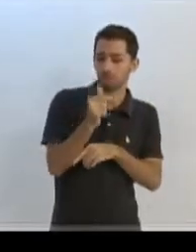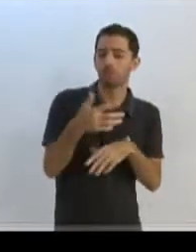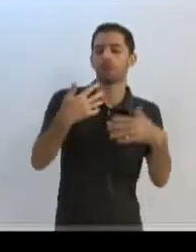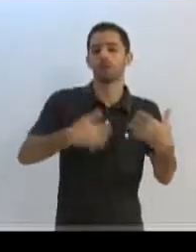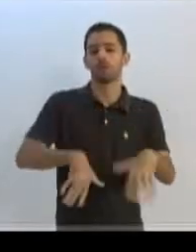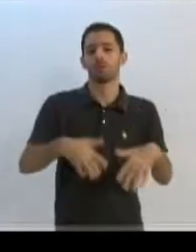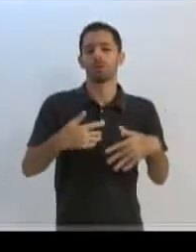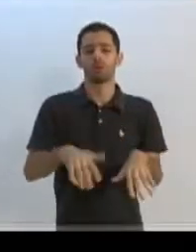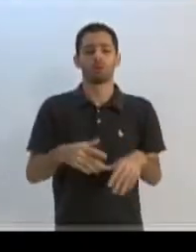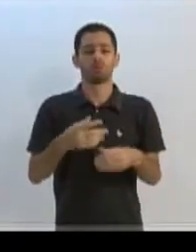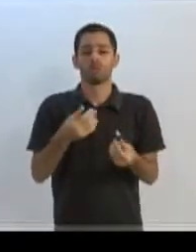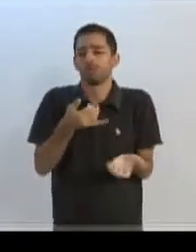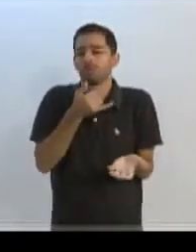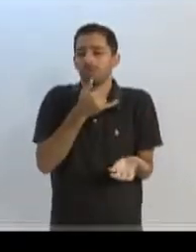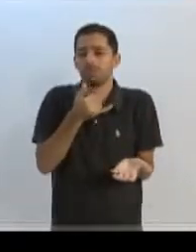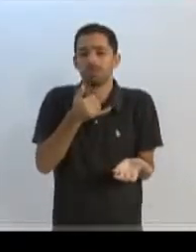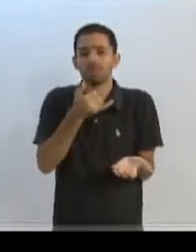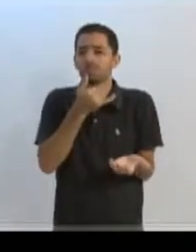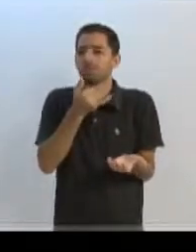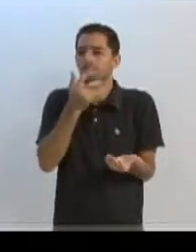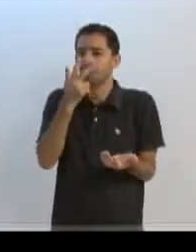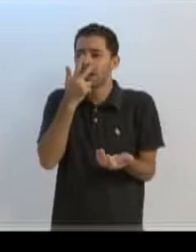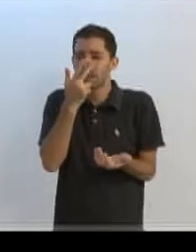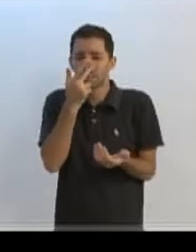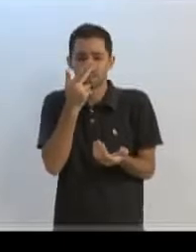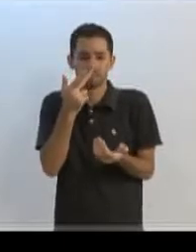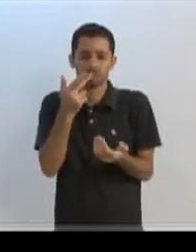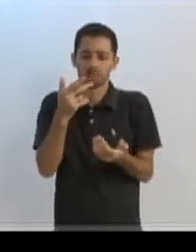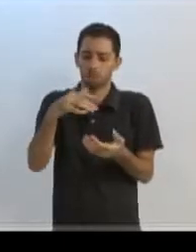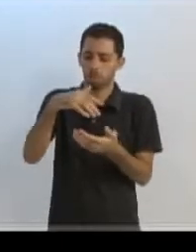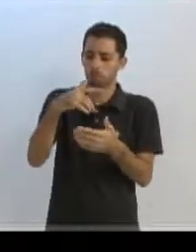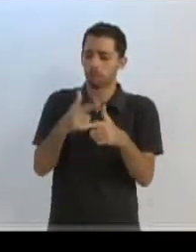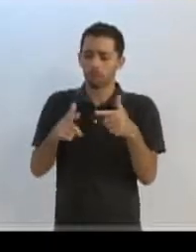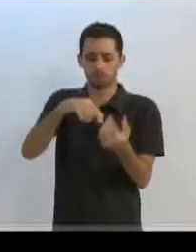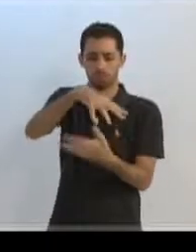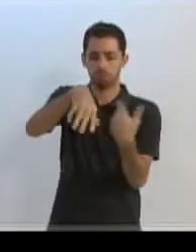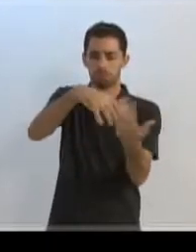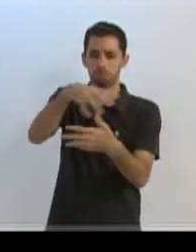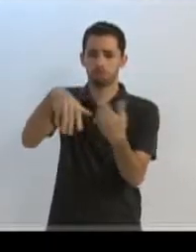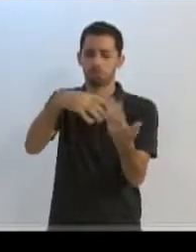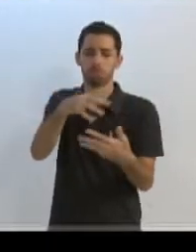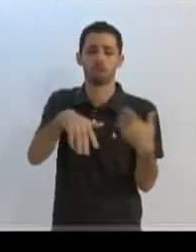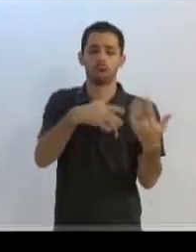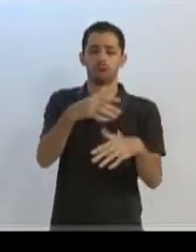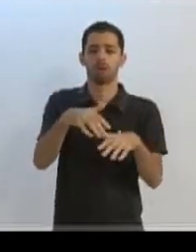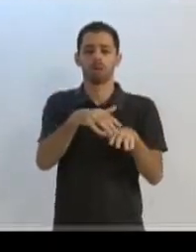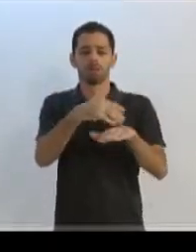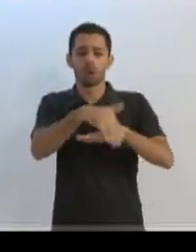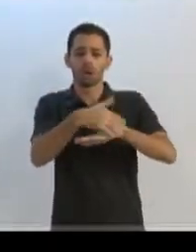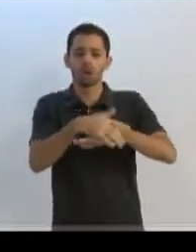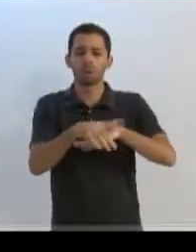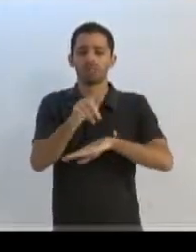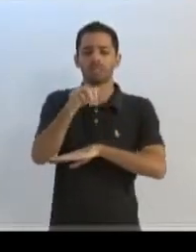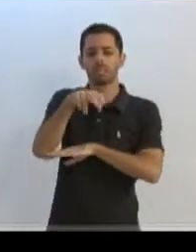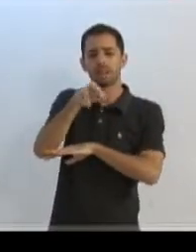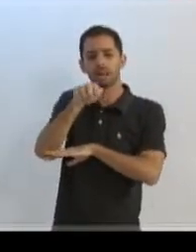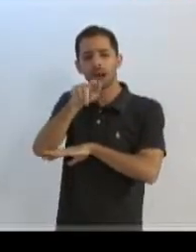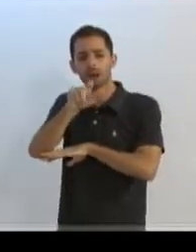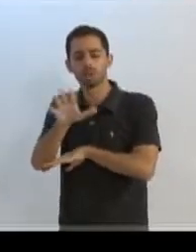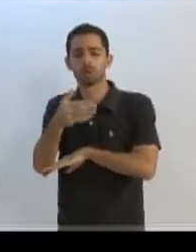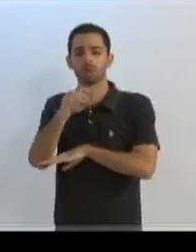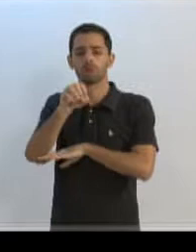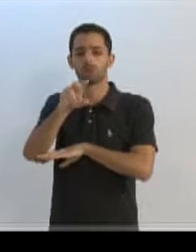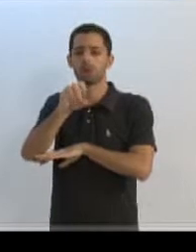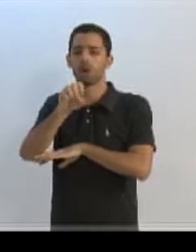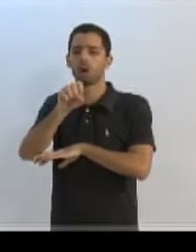caótica não causa nenhuma situação e para estado de guerra a situação ali naquele trecho da rua general osório olha só a situação que ficou